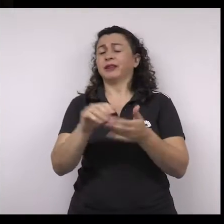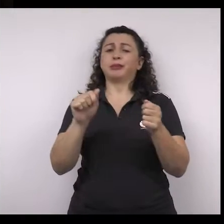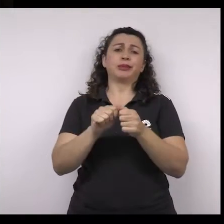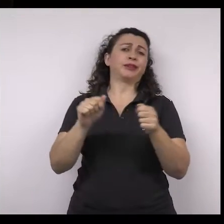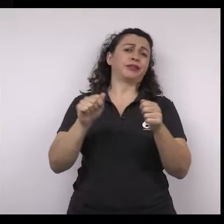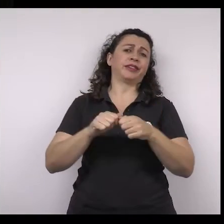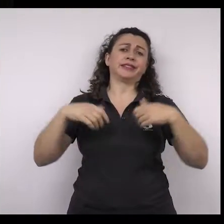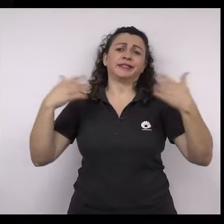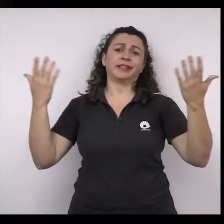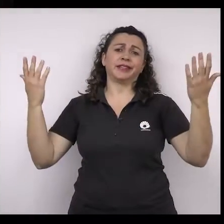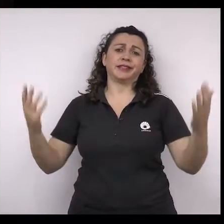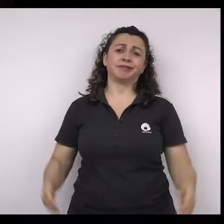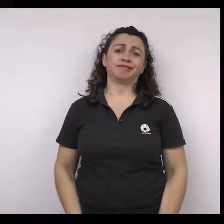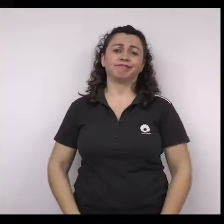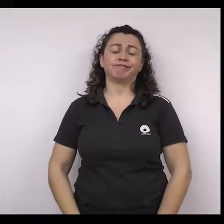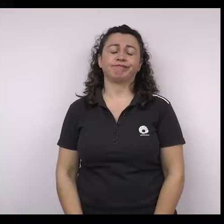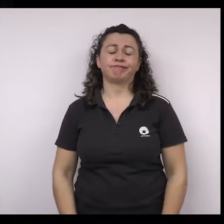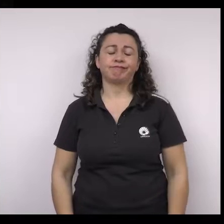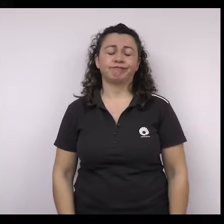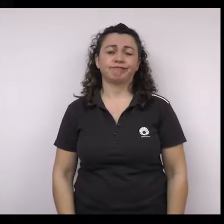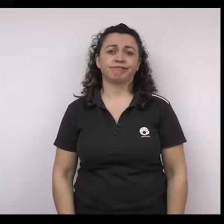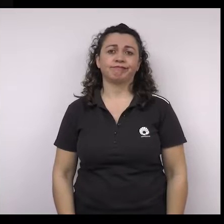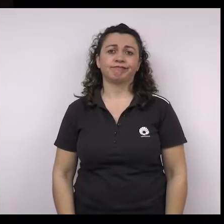Nada a fazer.